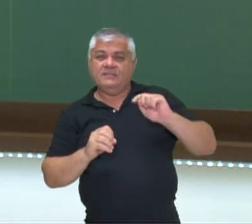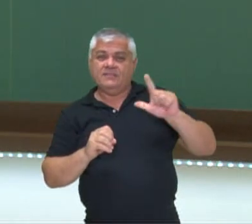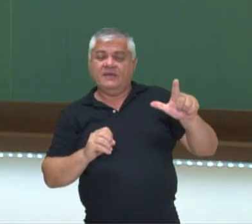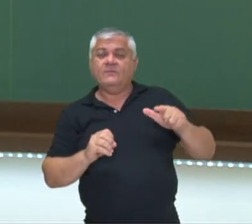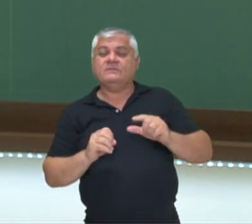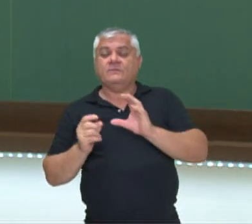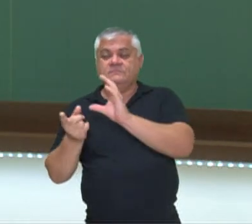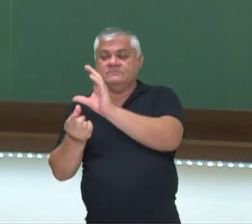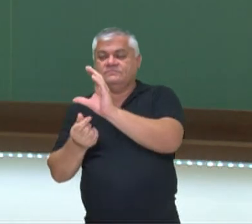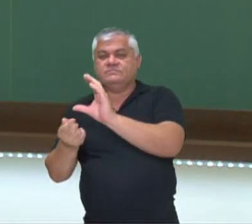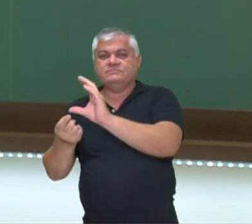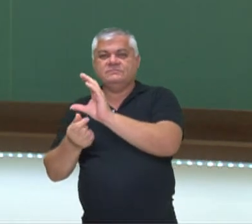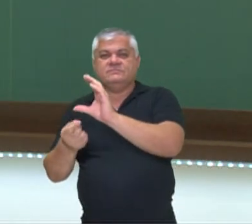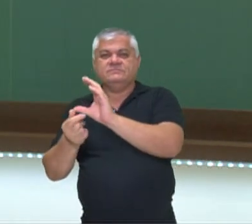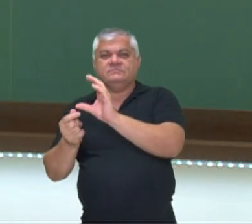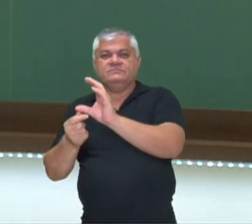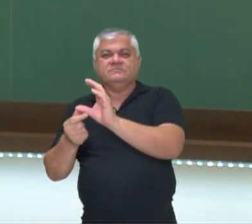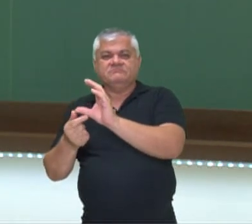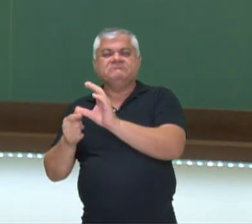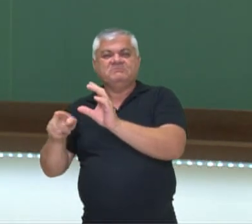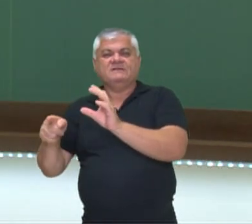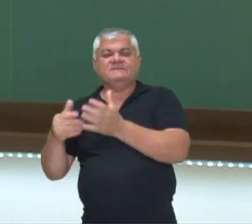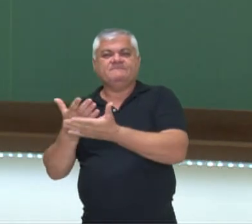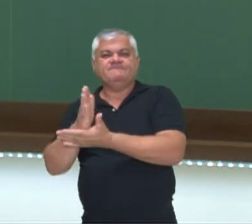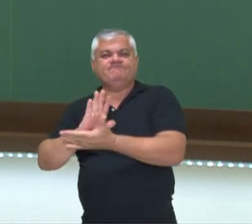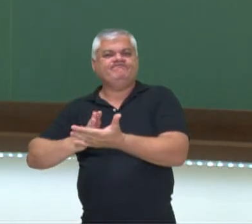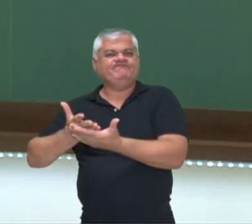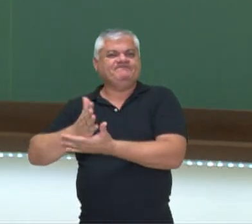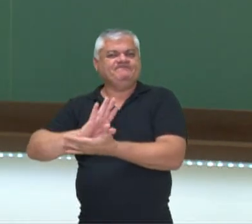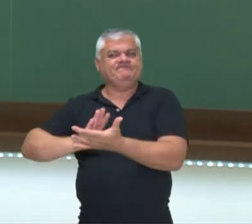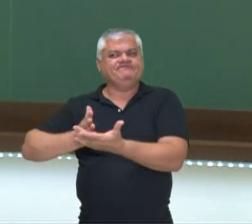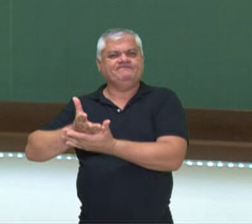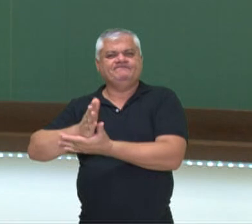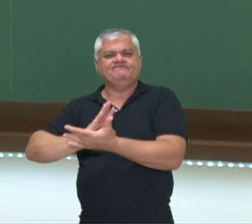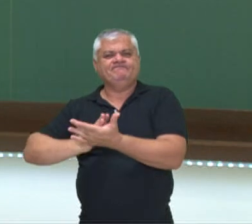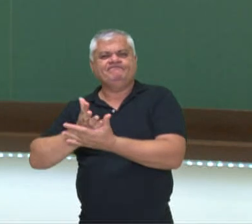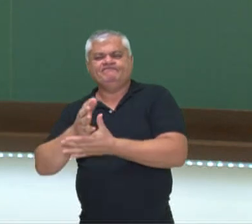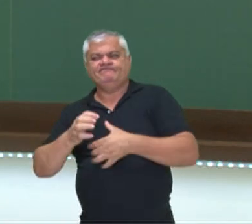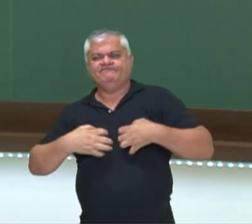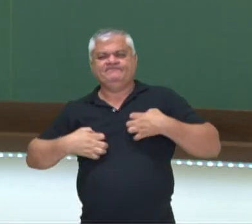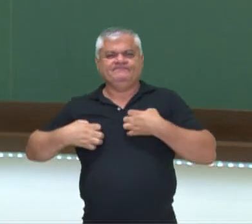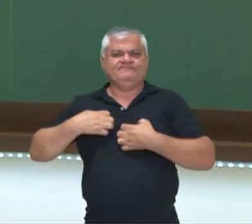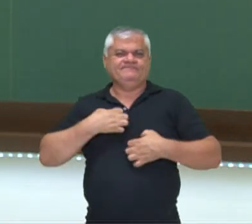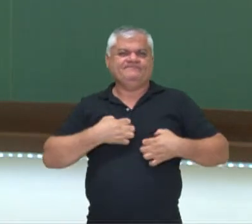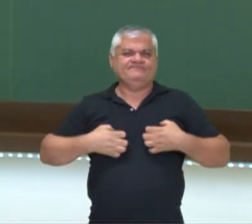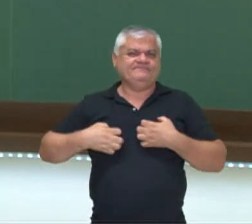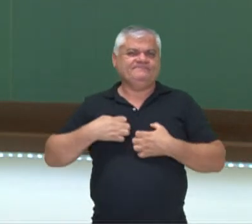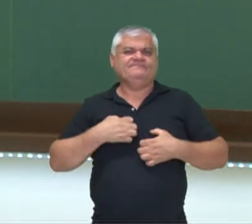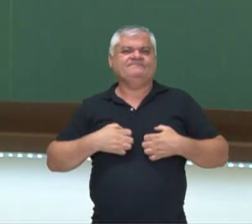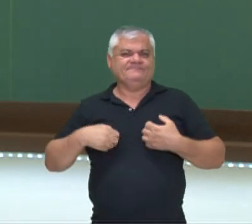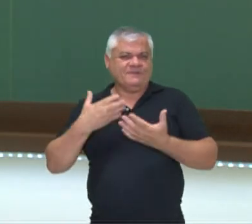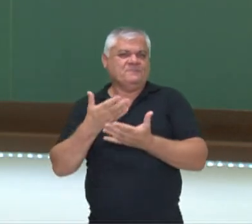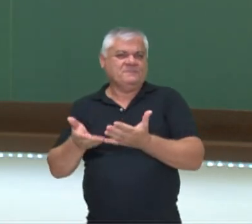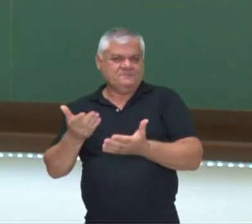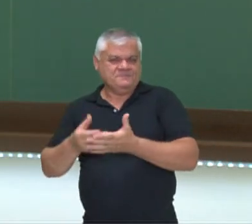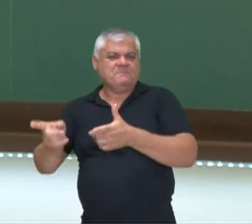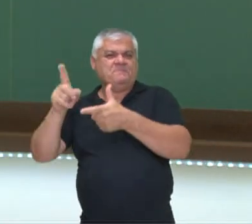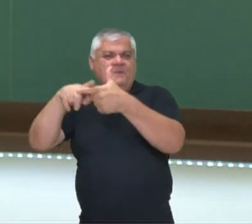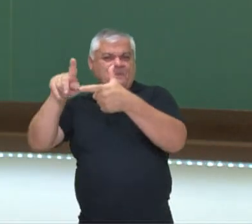estava deverasmente incomodado. E que se nessa situação de incômodo deflagrou-se muitos